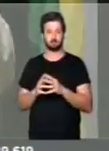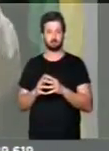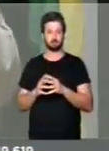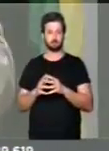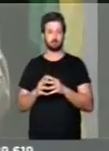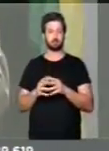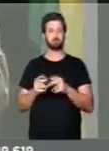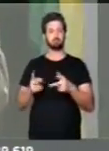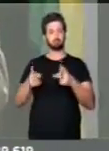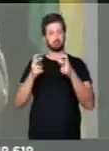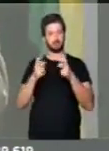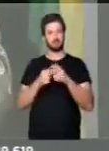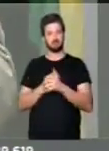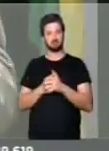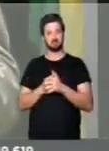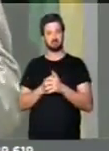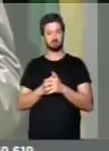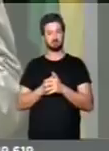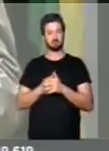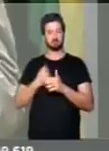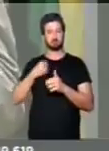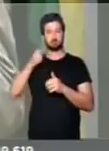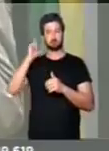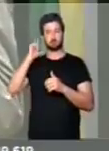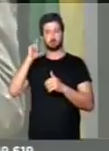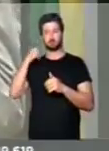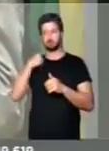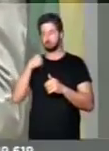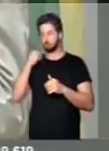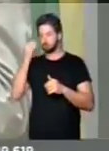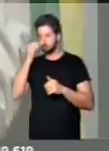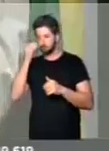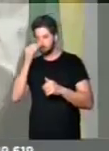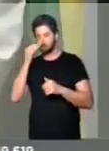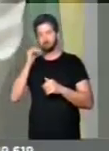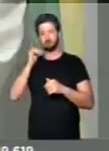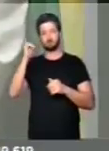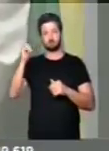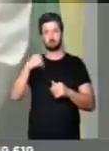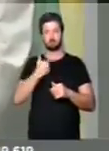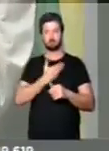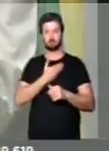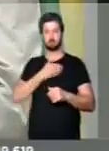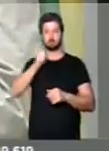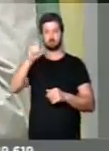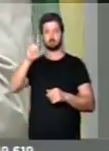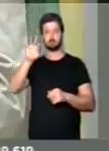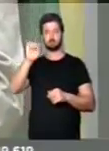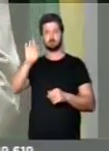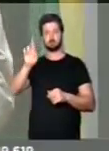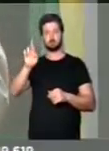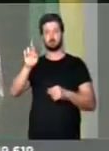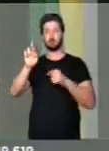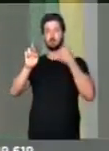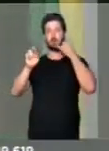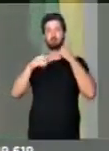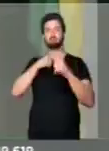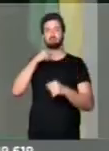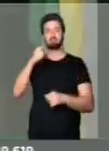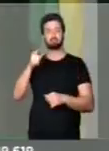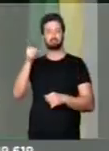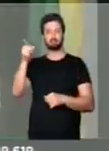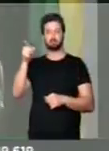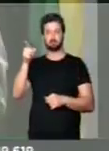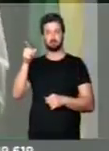Veja como é a vida. Eu, desde ontem, tento avisar meu amigo Altair por telefone e não consigo falar com